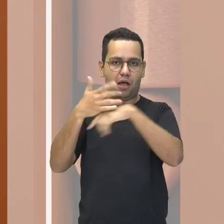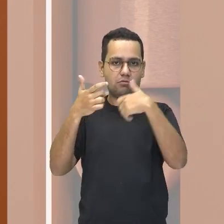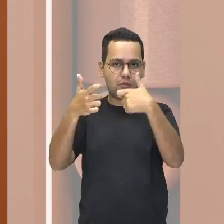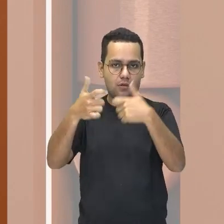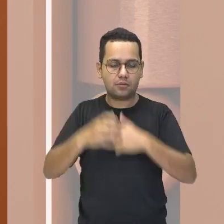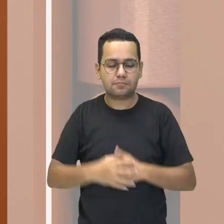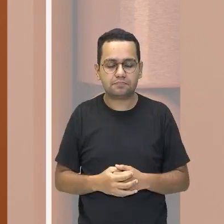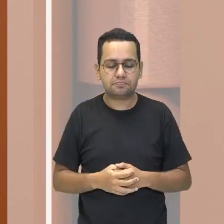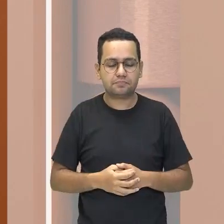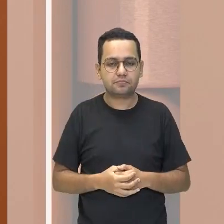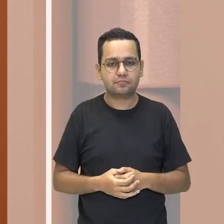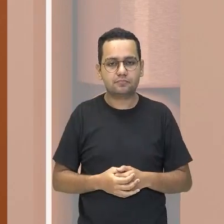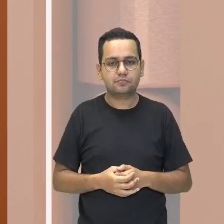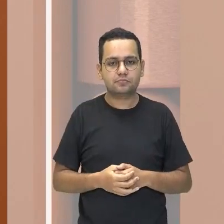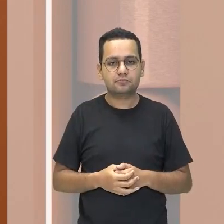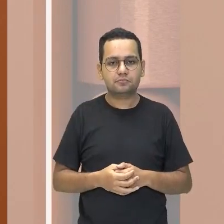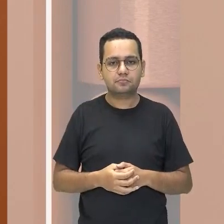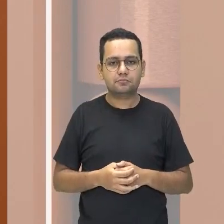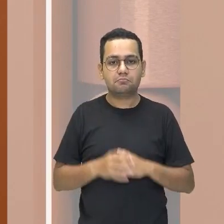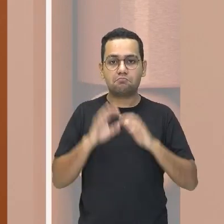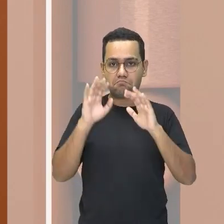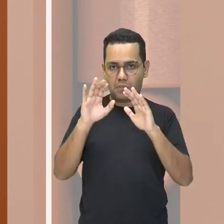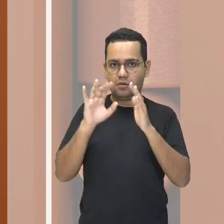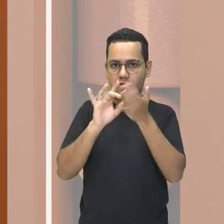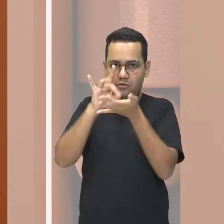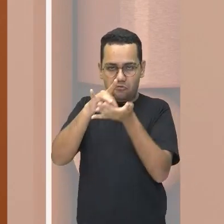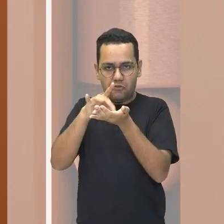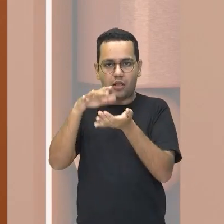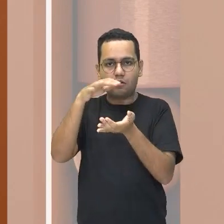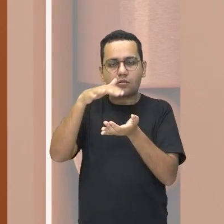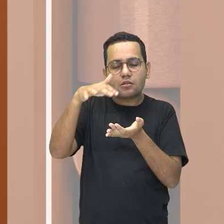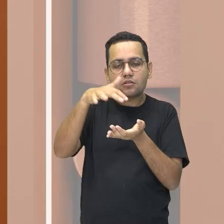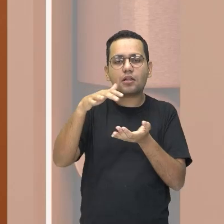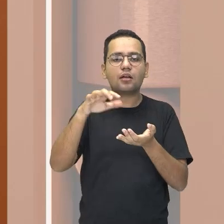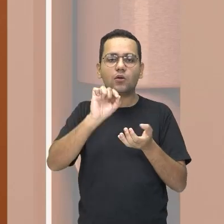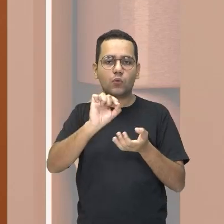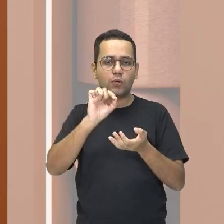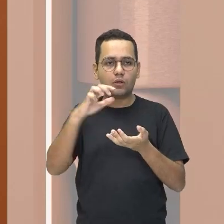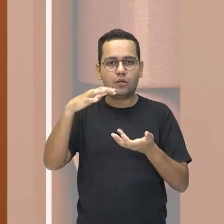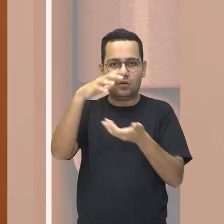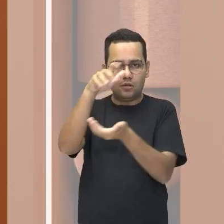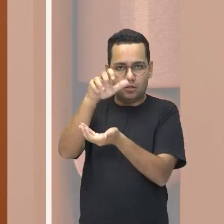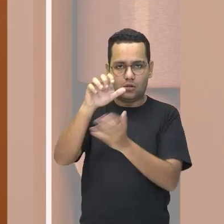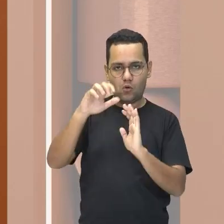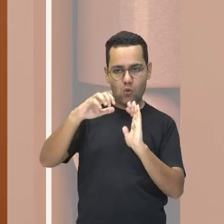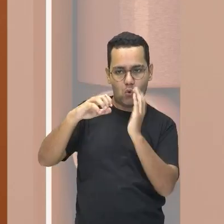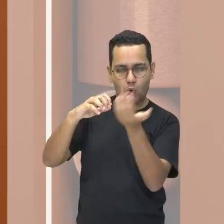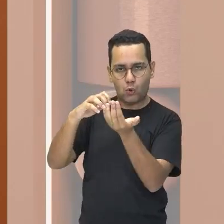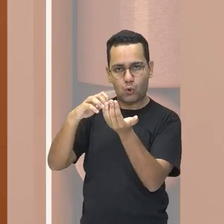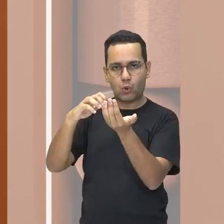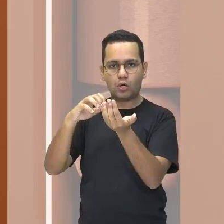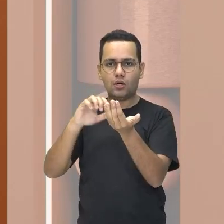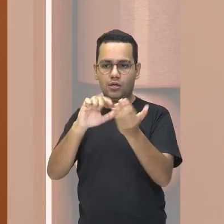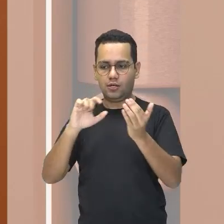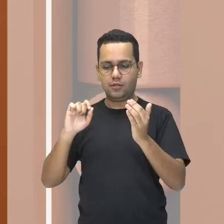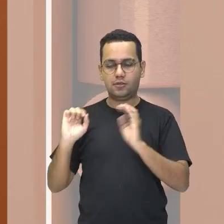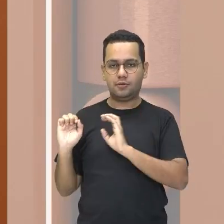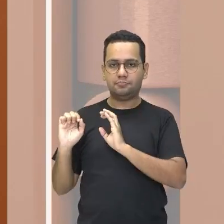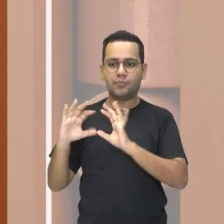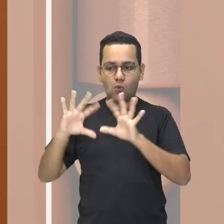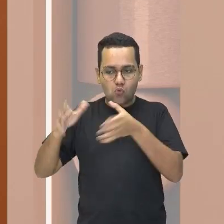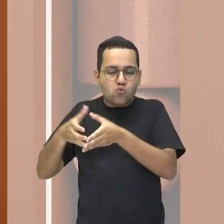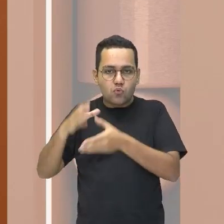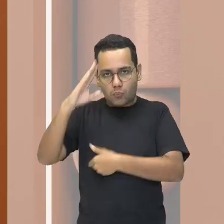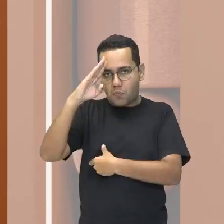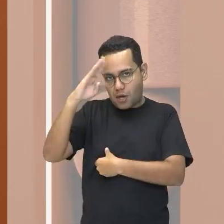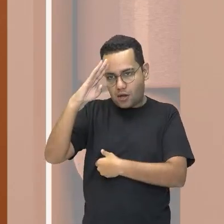sangrentas aconteceram na frente oriental, entre o exército nazista e o exército vermelho. Vamos então analisar